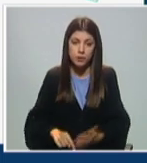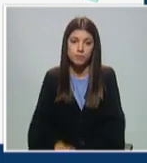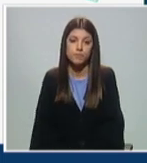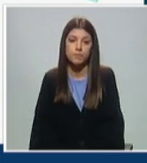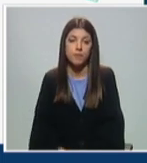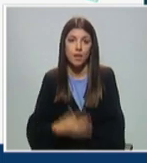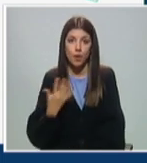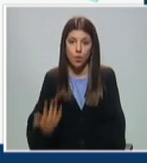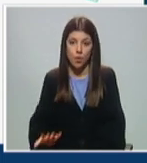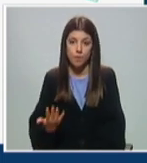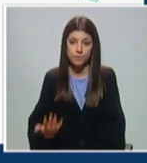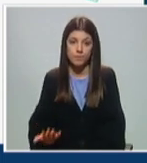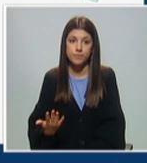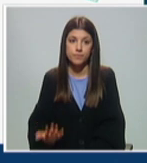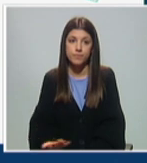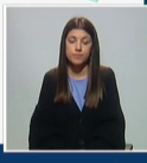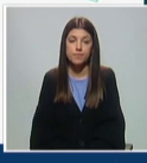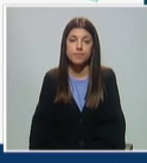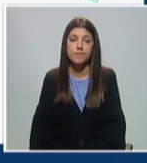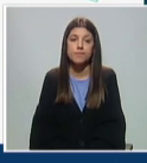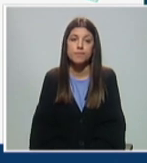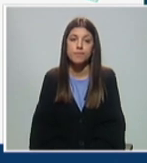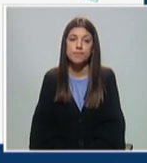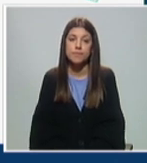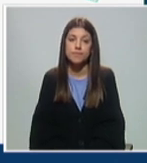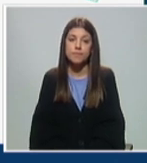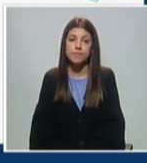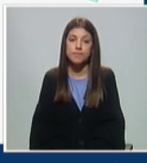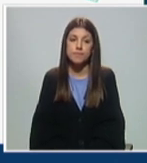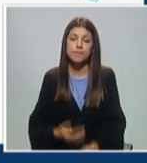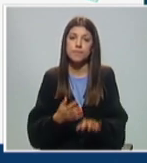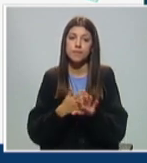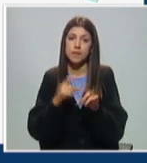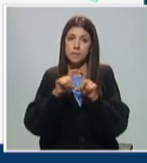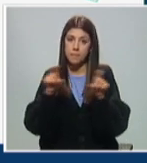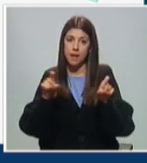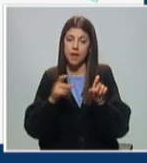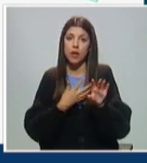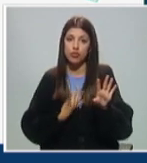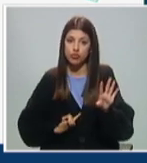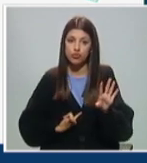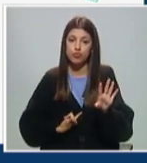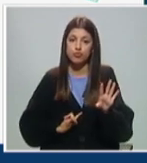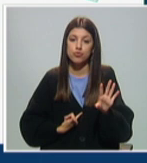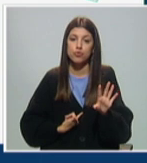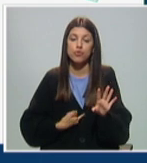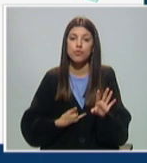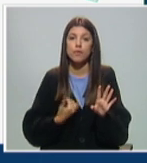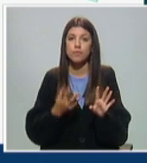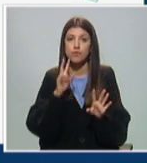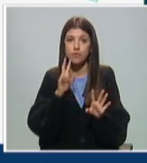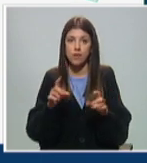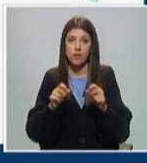Agora, antes de passarmos à barra de funções e à caixa de nome, vamos aumentar o